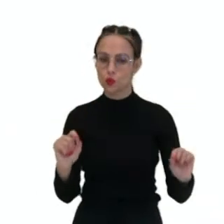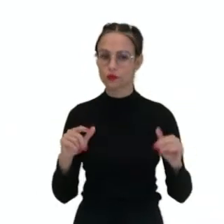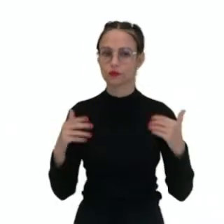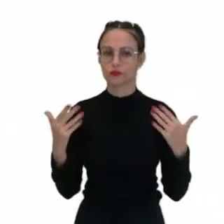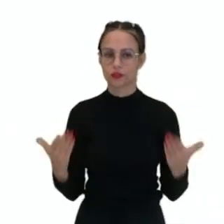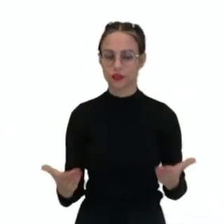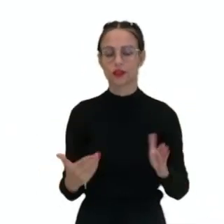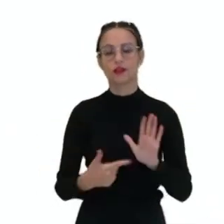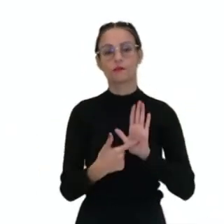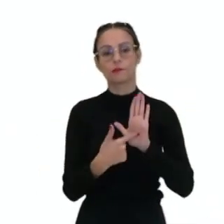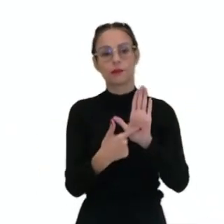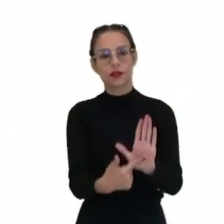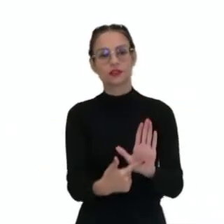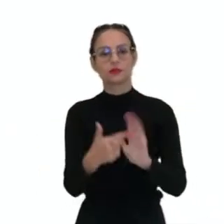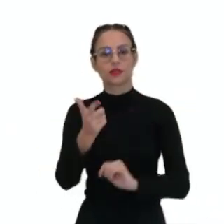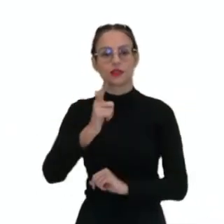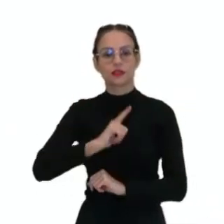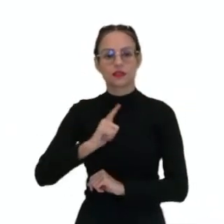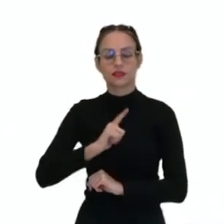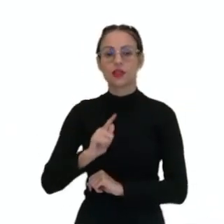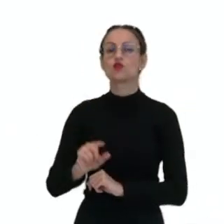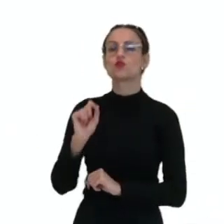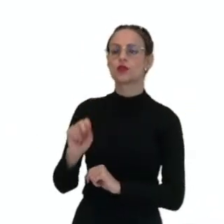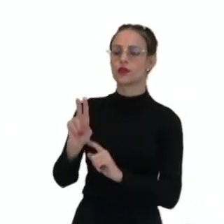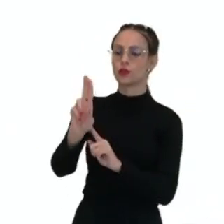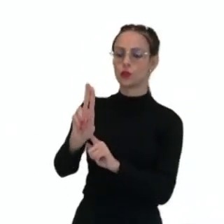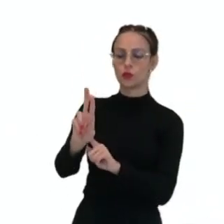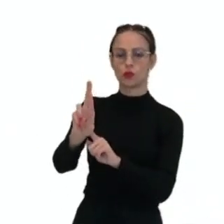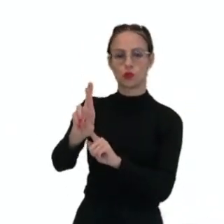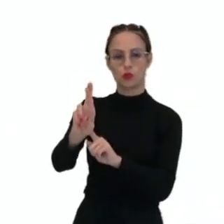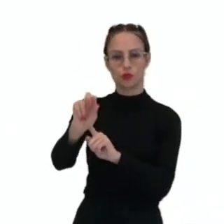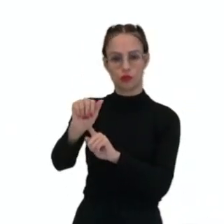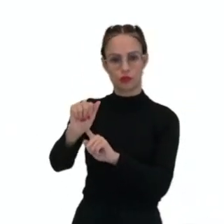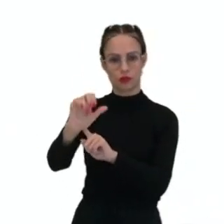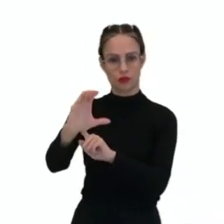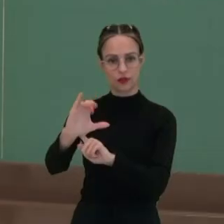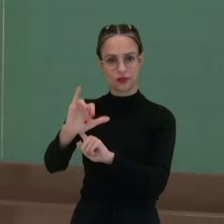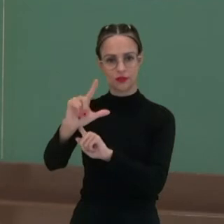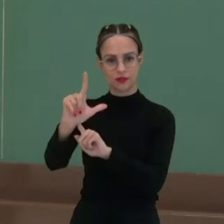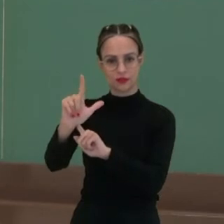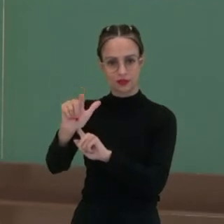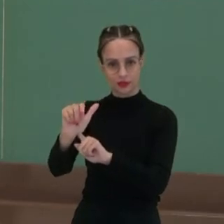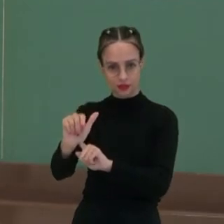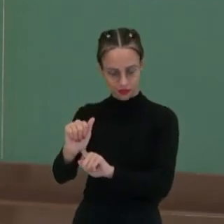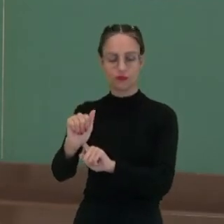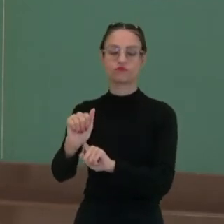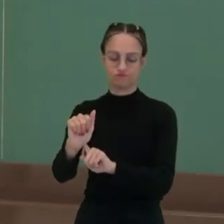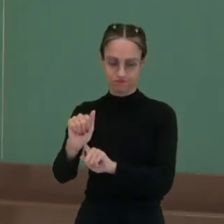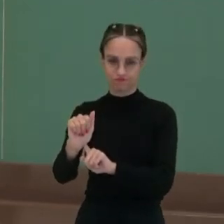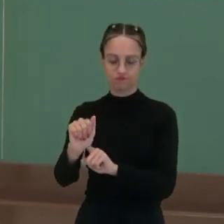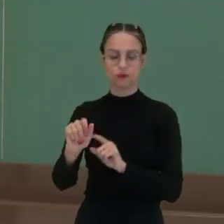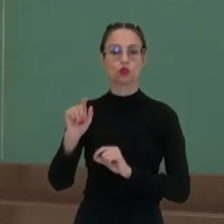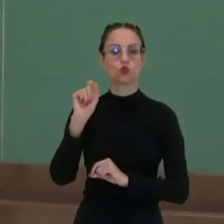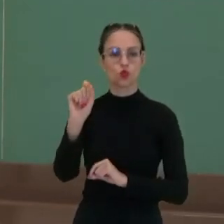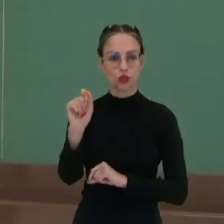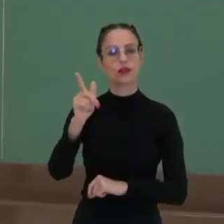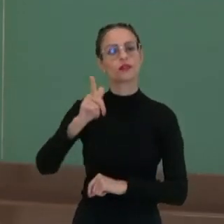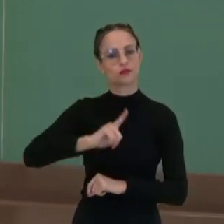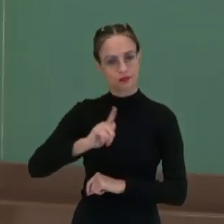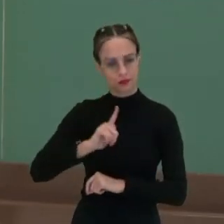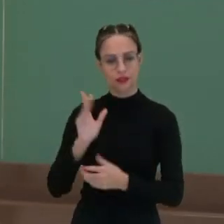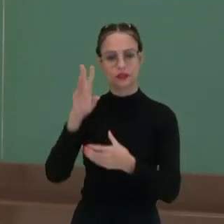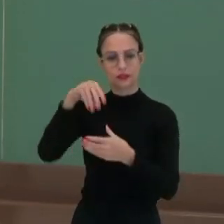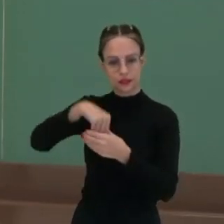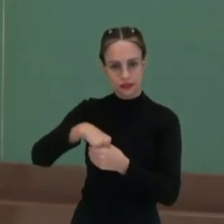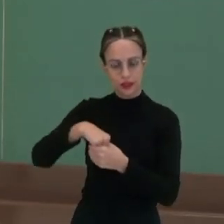do aparecimento da uracila. Então, a uracila, ela vai aparecer